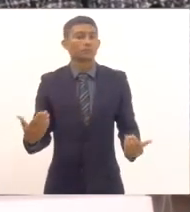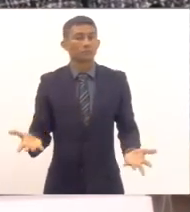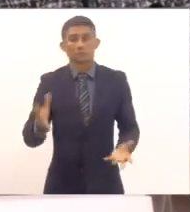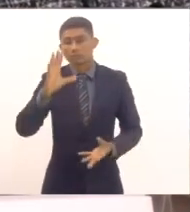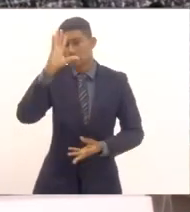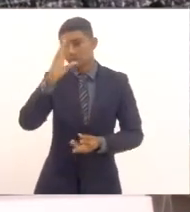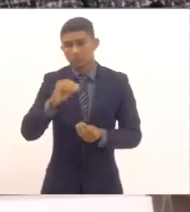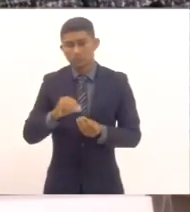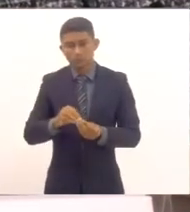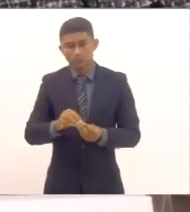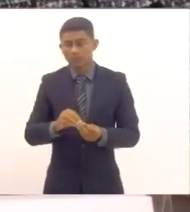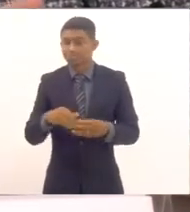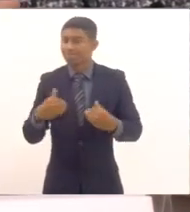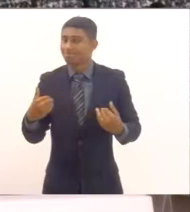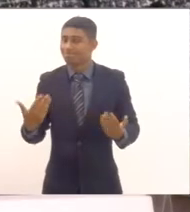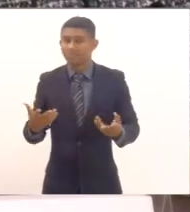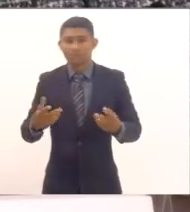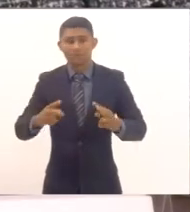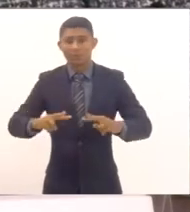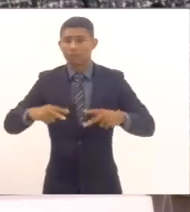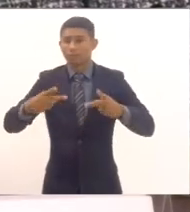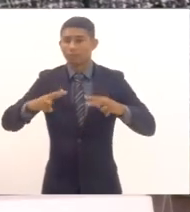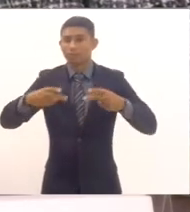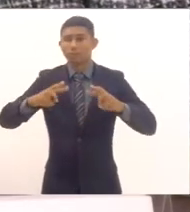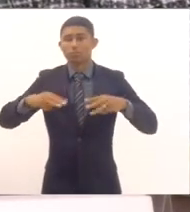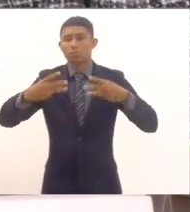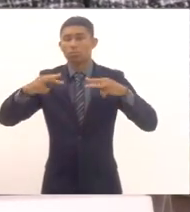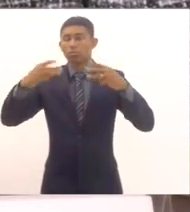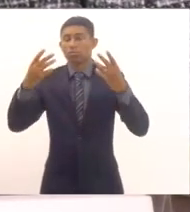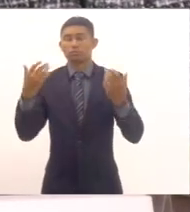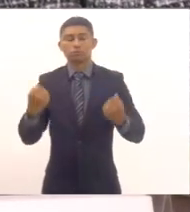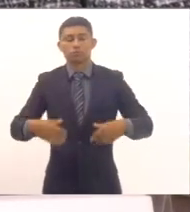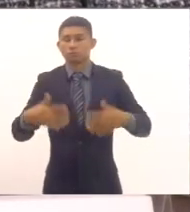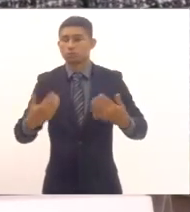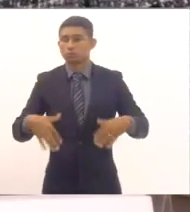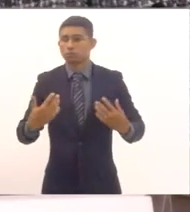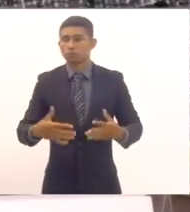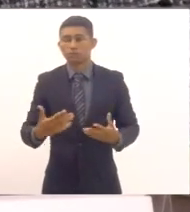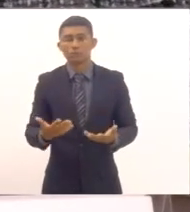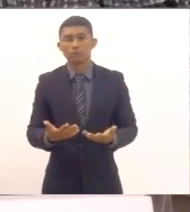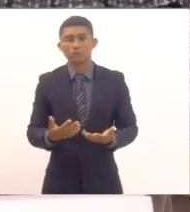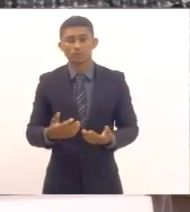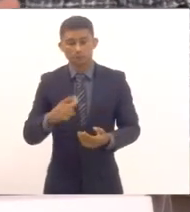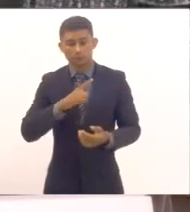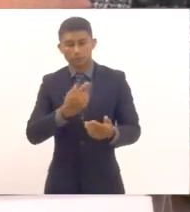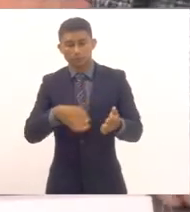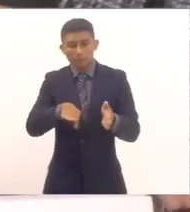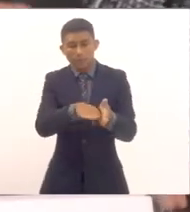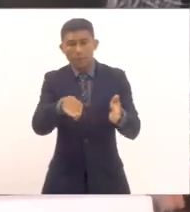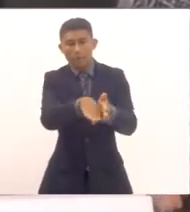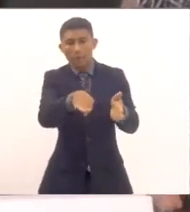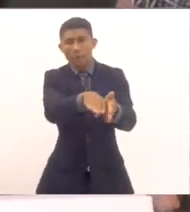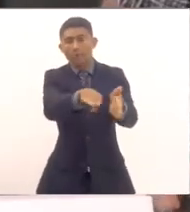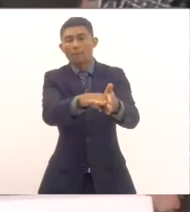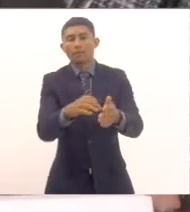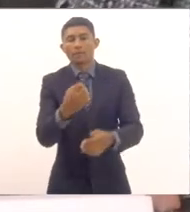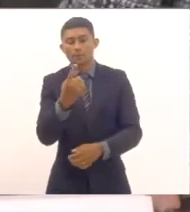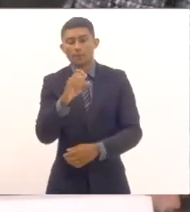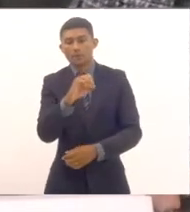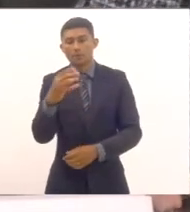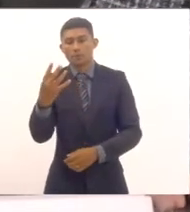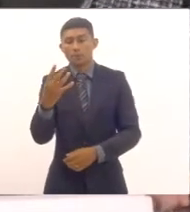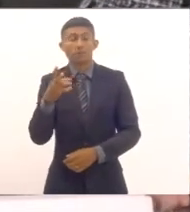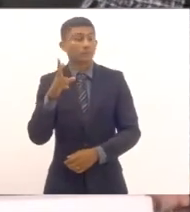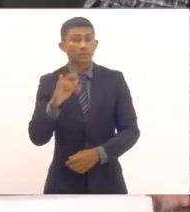você vai ter três quatro vezes ou a necessidade do efetivo que 104 Estações 270 km de